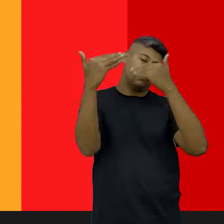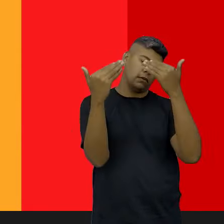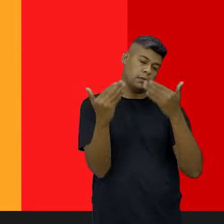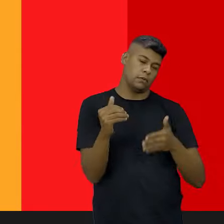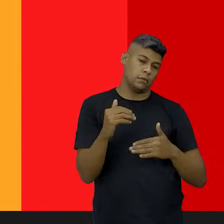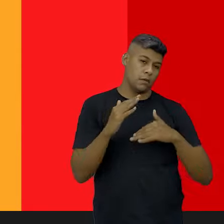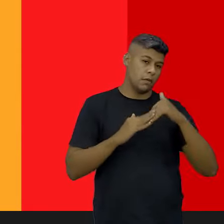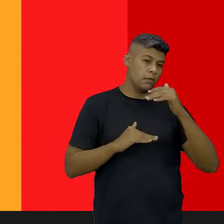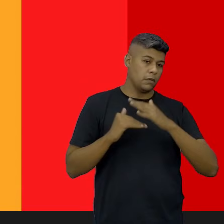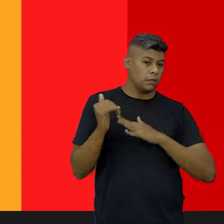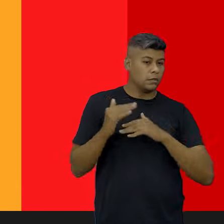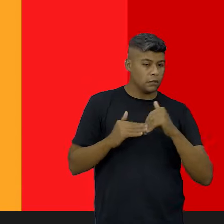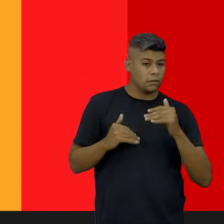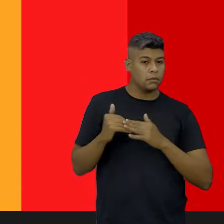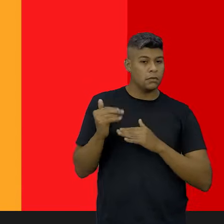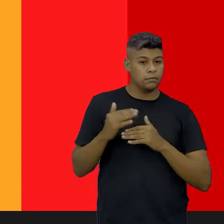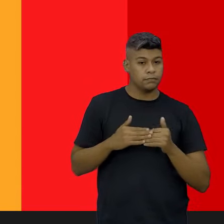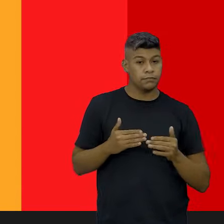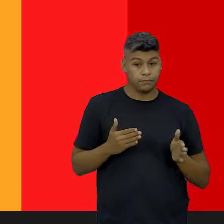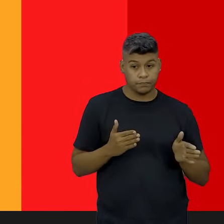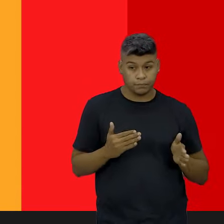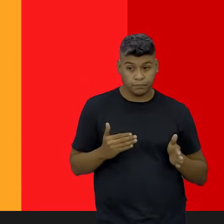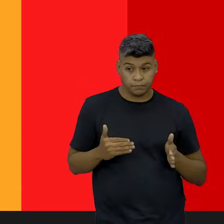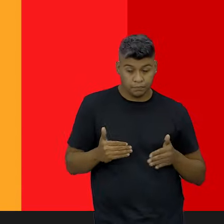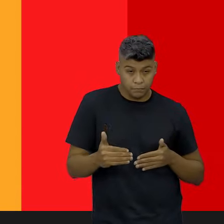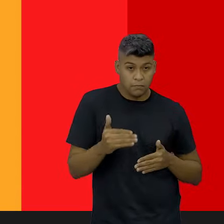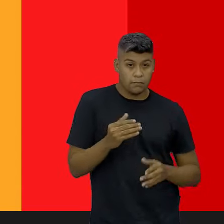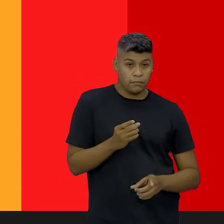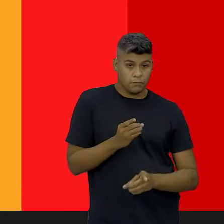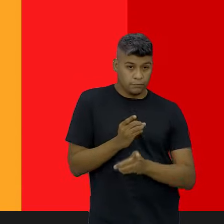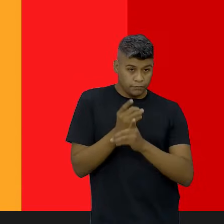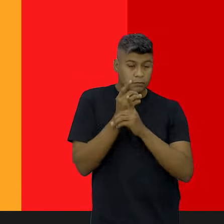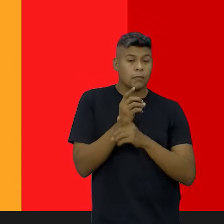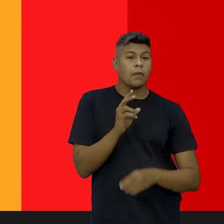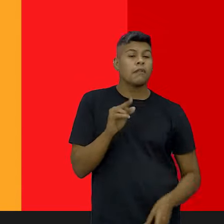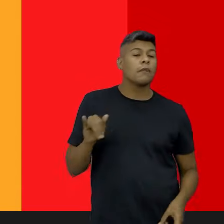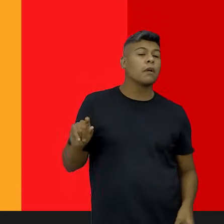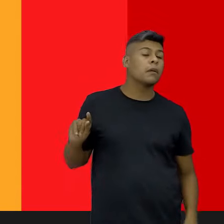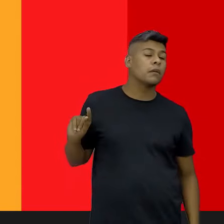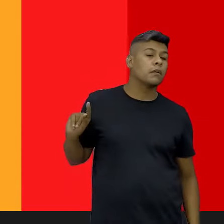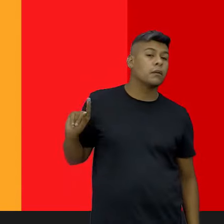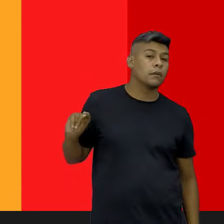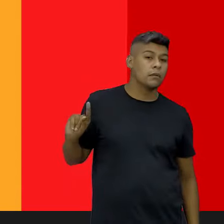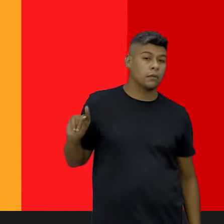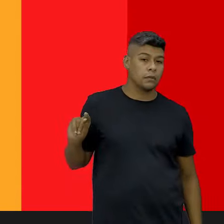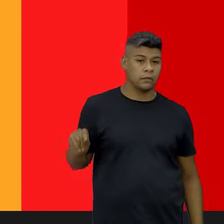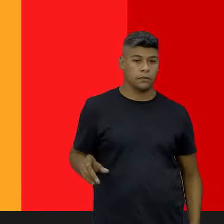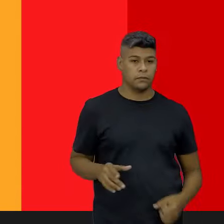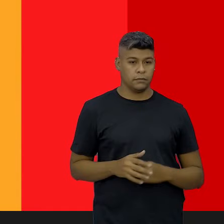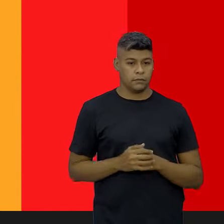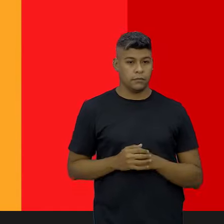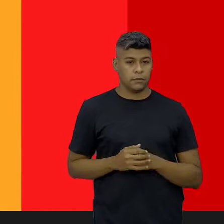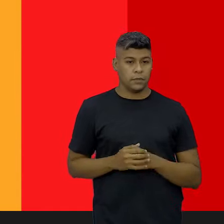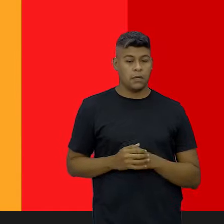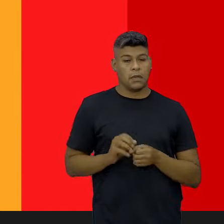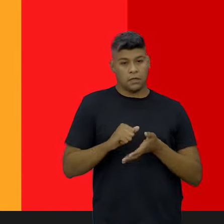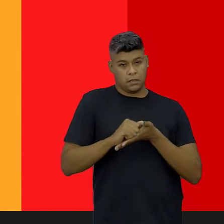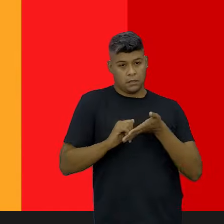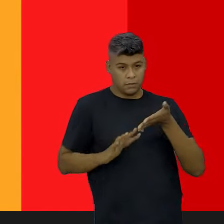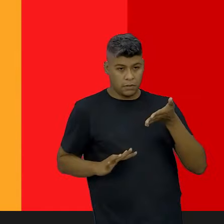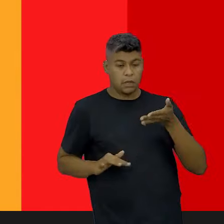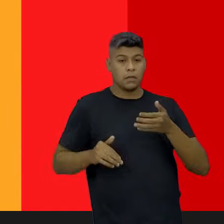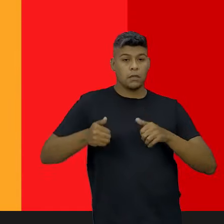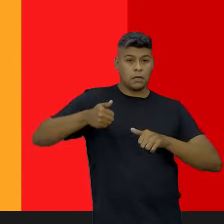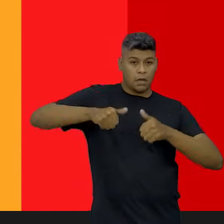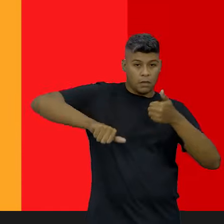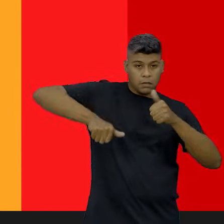habilidades. E por isso, o próximo momento do nosso encontro, ele vai trazer aí o exercício de